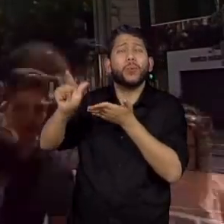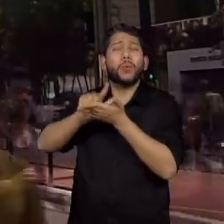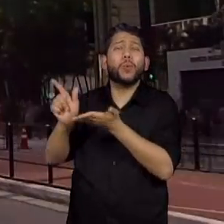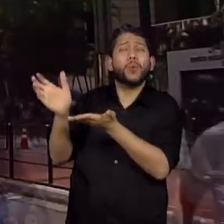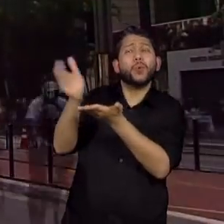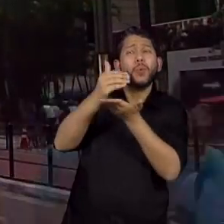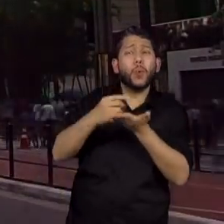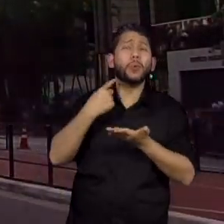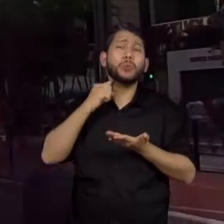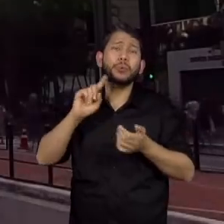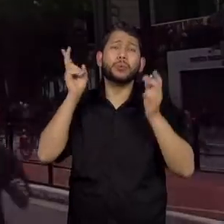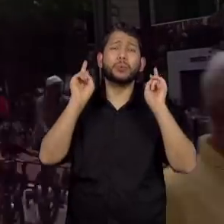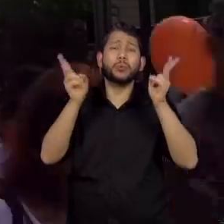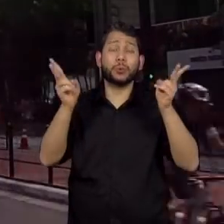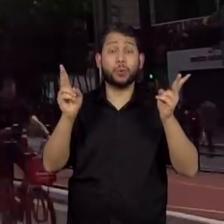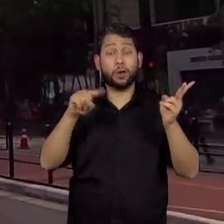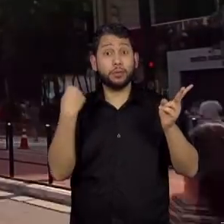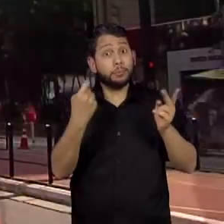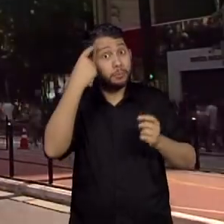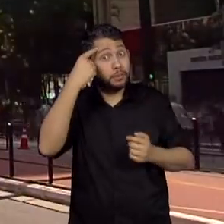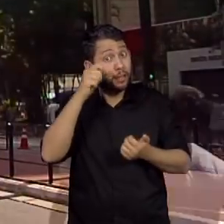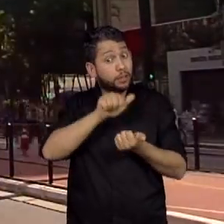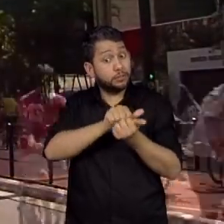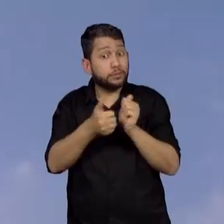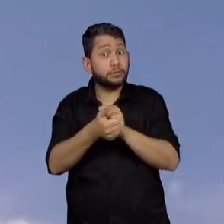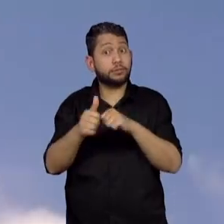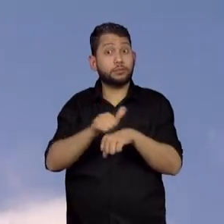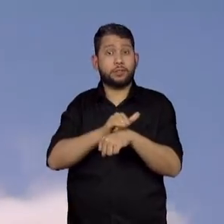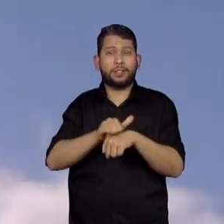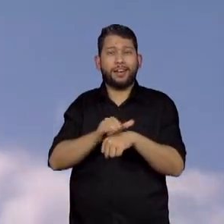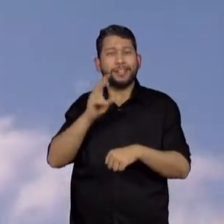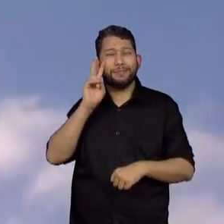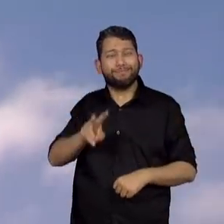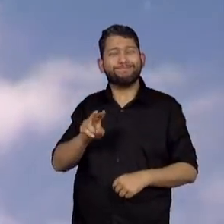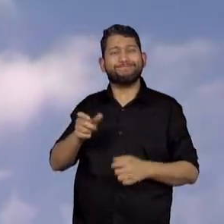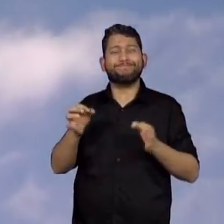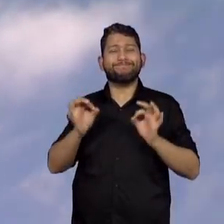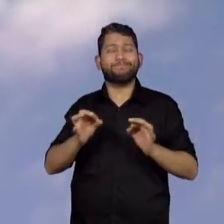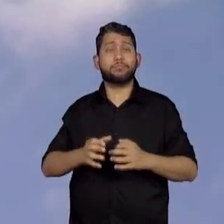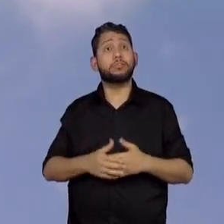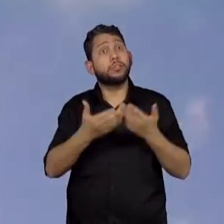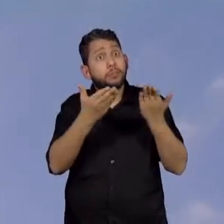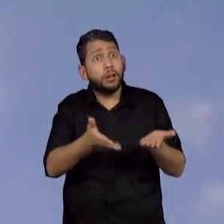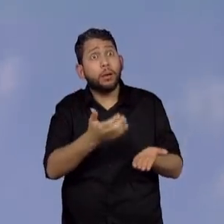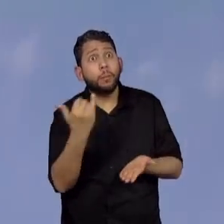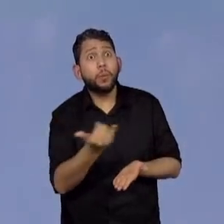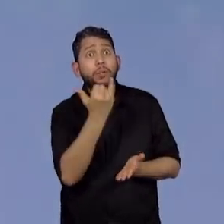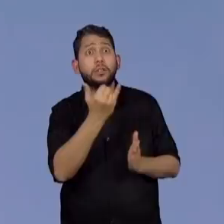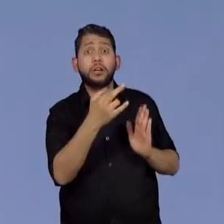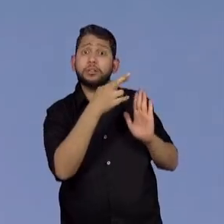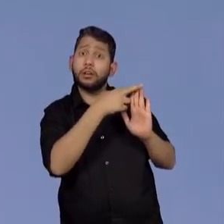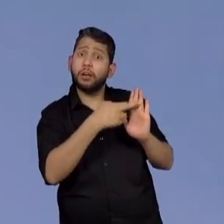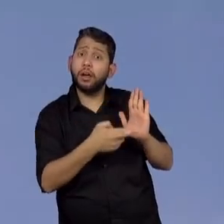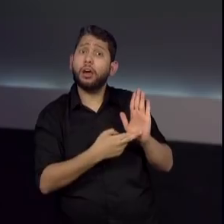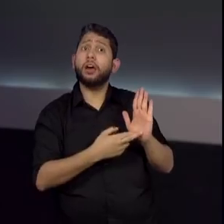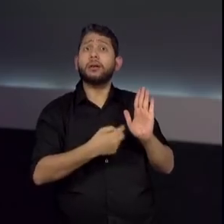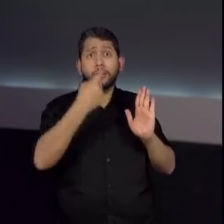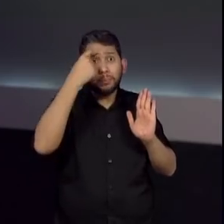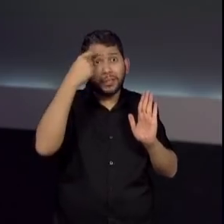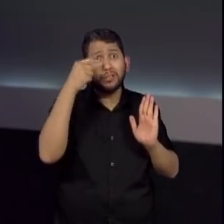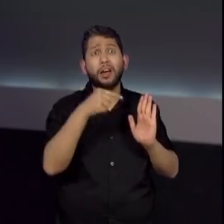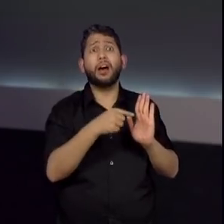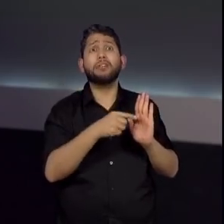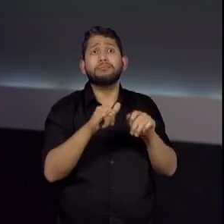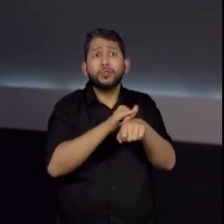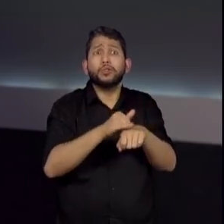em formas mais poderosas de se adaptar a essa nova realidade. Mas é importante seguir investindo em